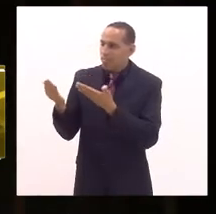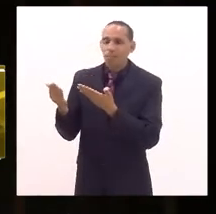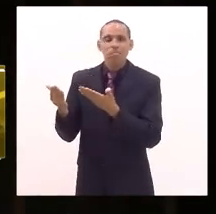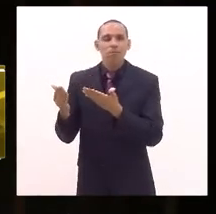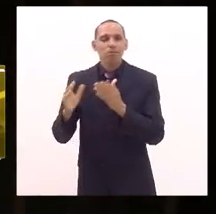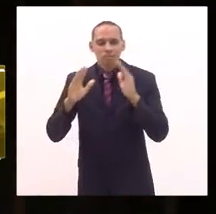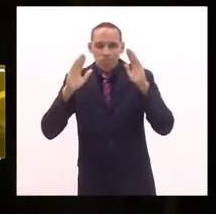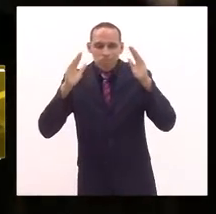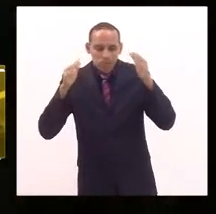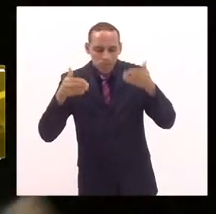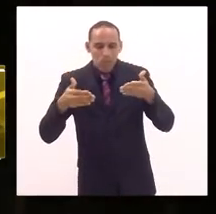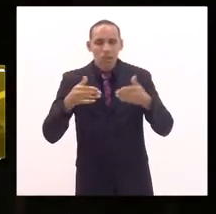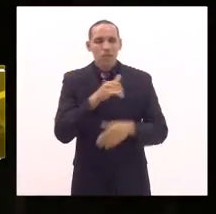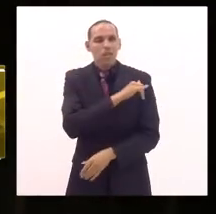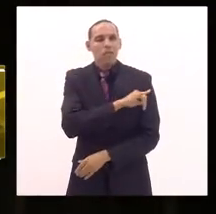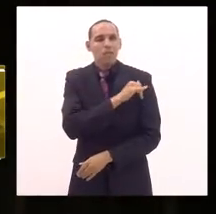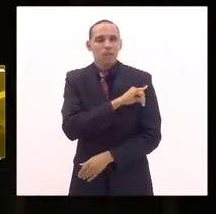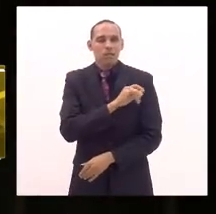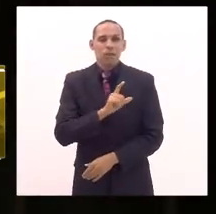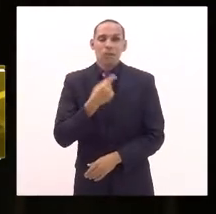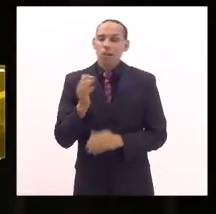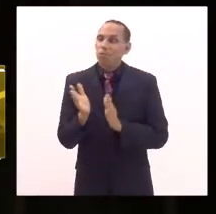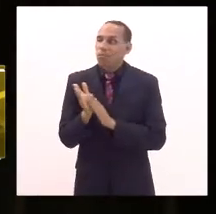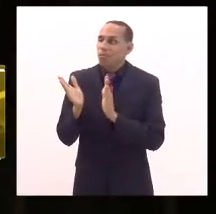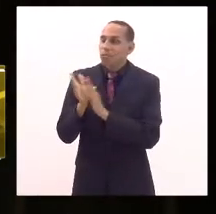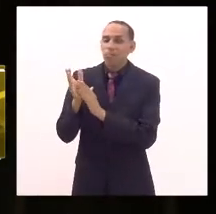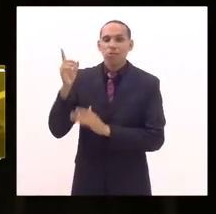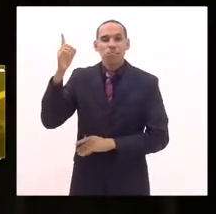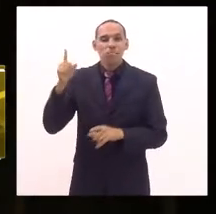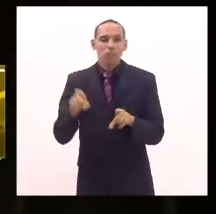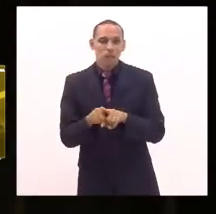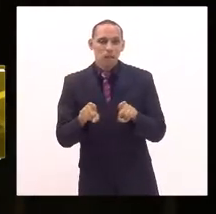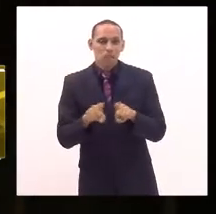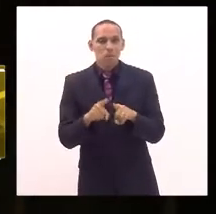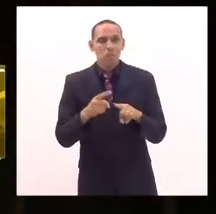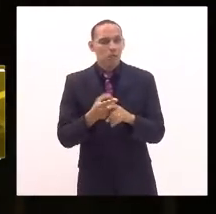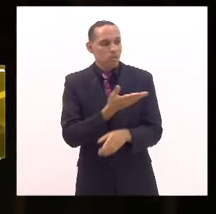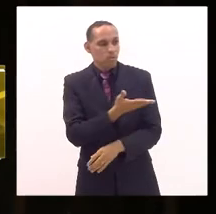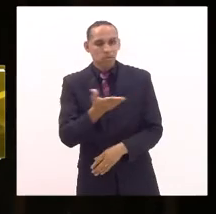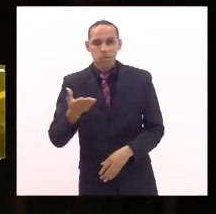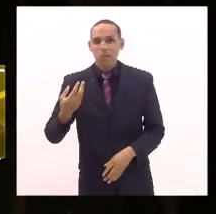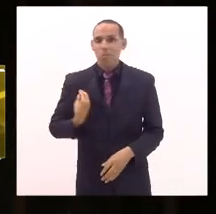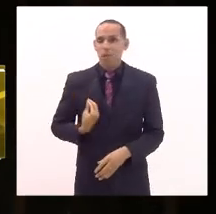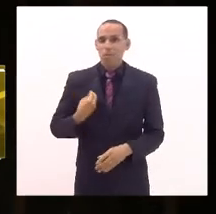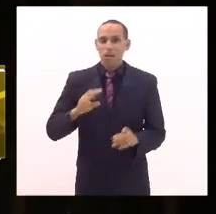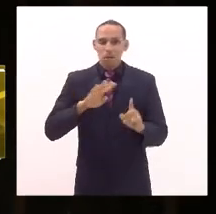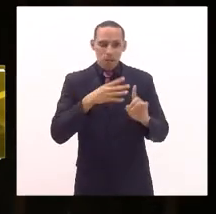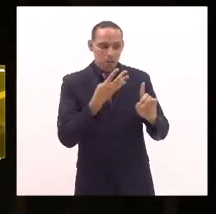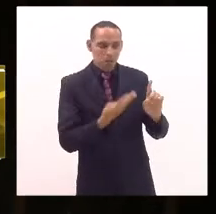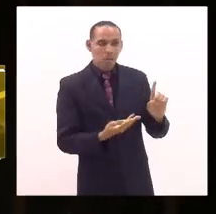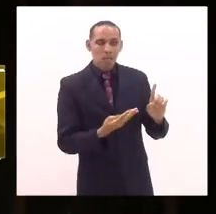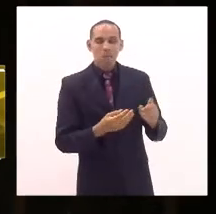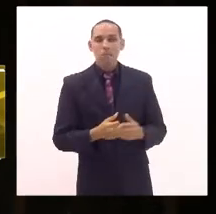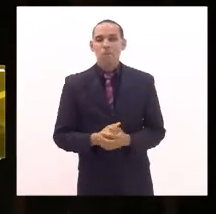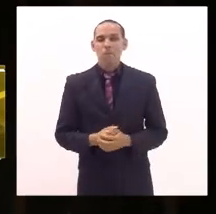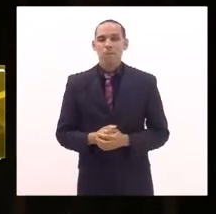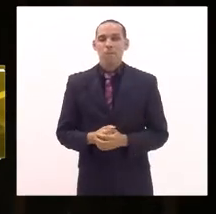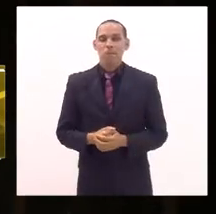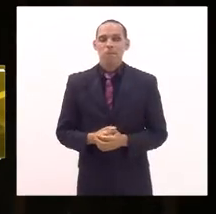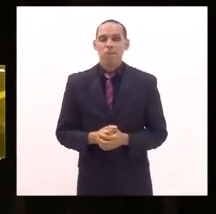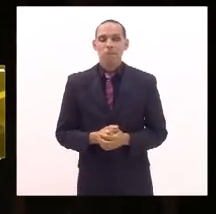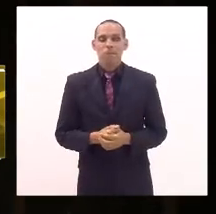Estado do Rio de Janeiro. Nós louvamos a Deus também pelas pessoas aqui presentes que serão homenageadas, o corpo